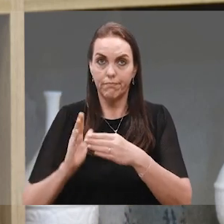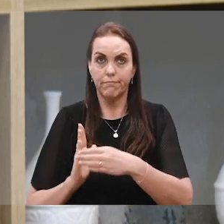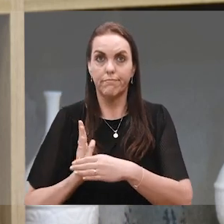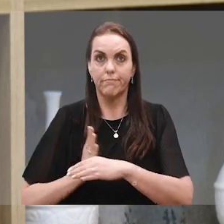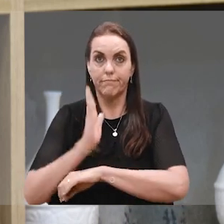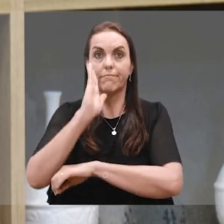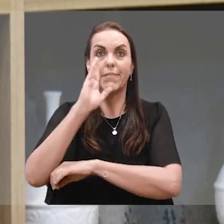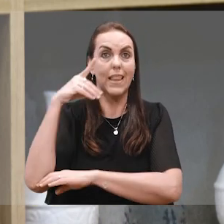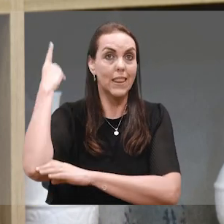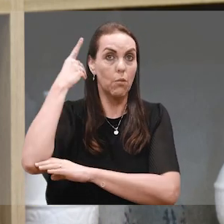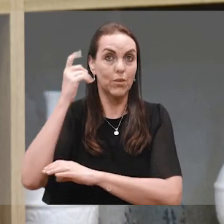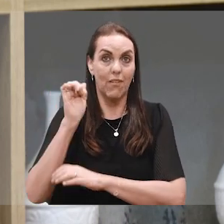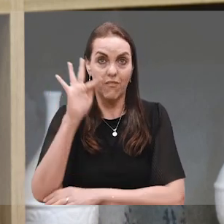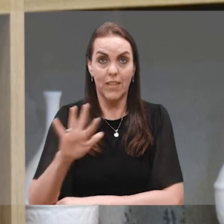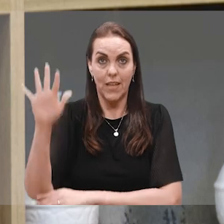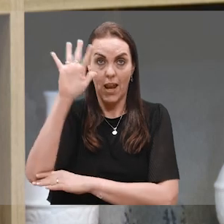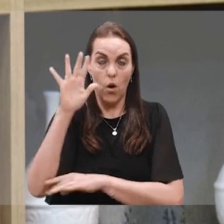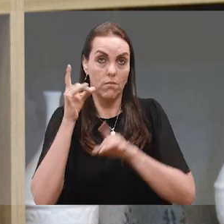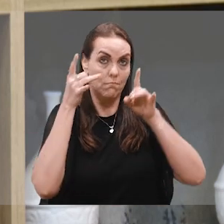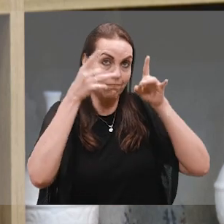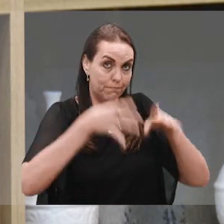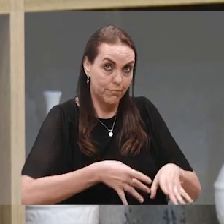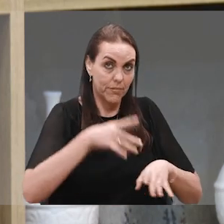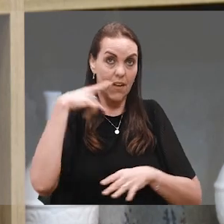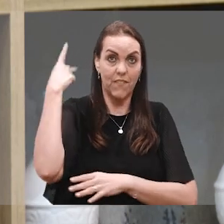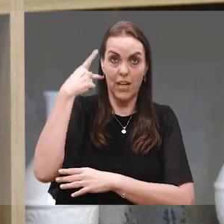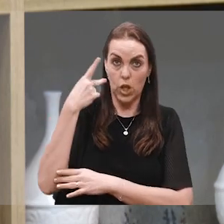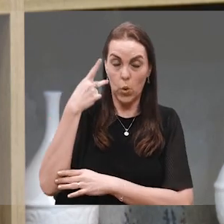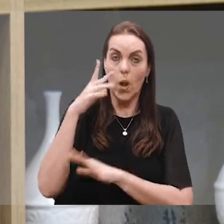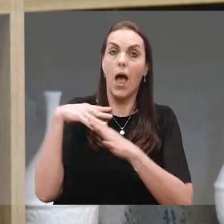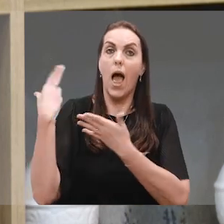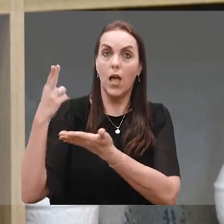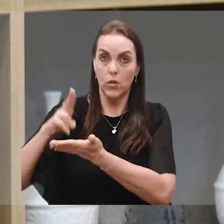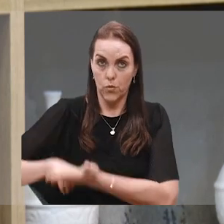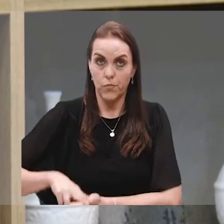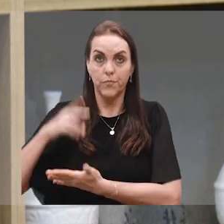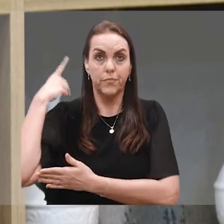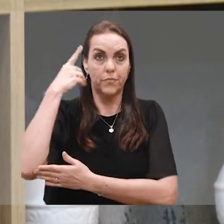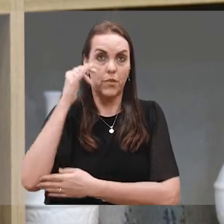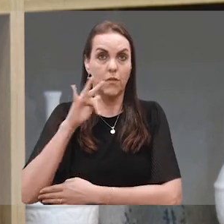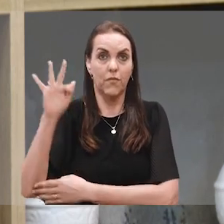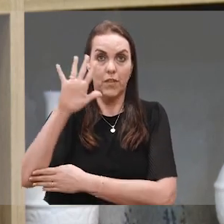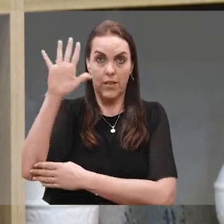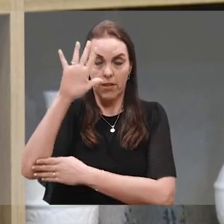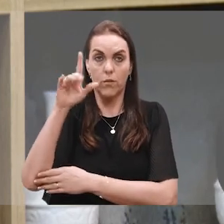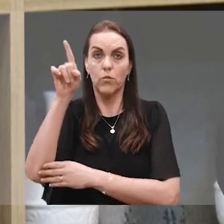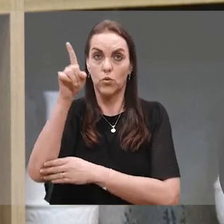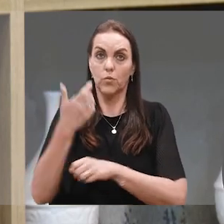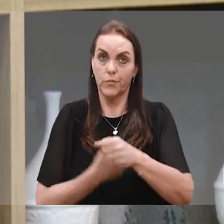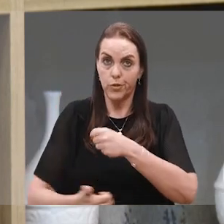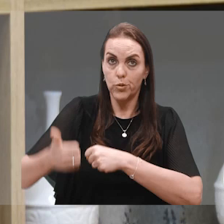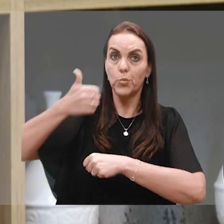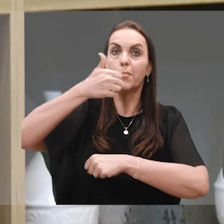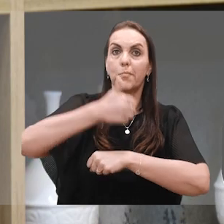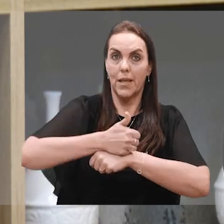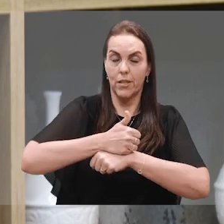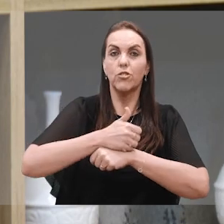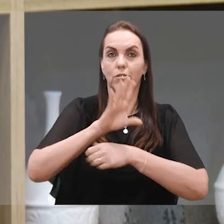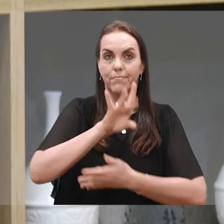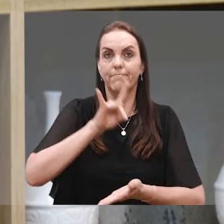federal. Aí ela renuncia ao mandato de vereadora para assumir como deputada federal e a senhora se torna titular porque era suplente